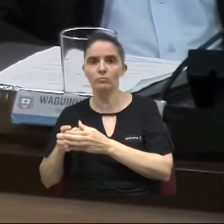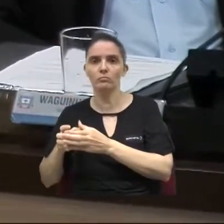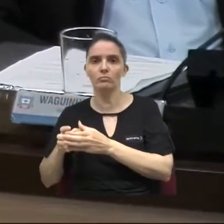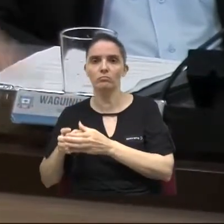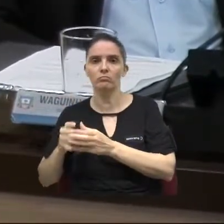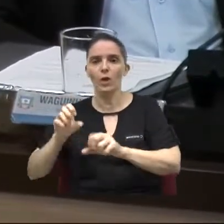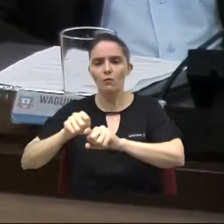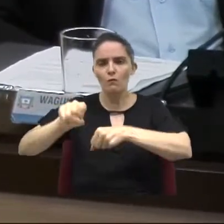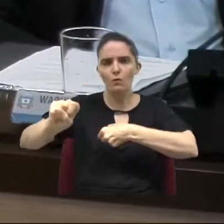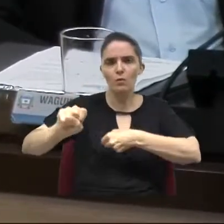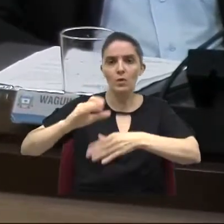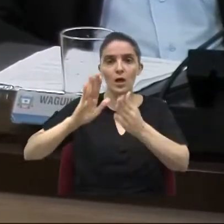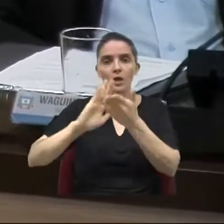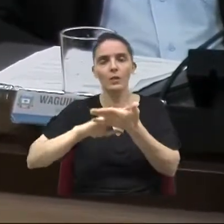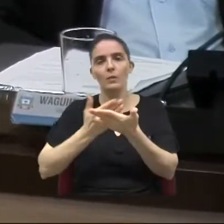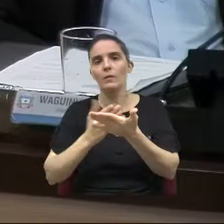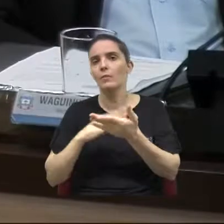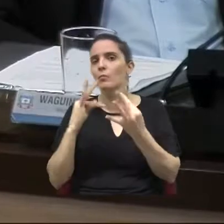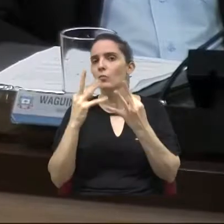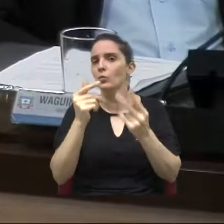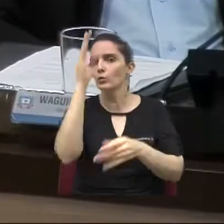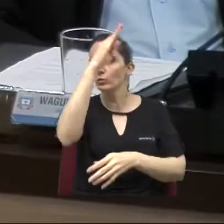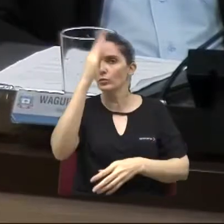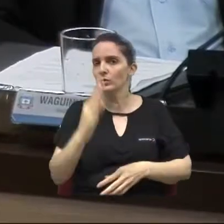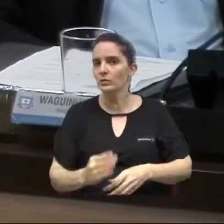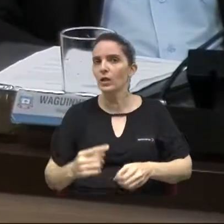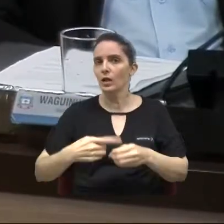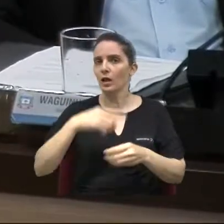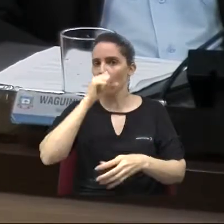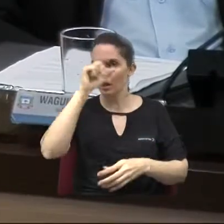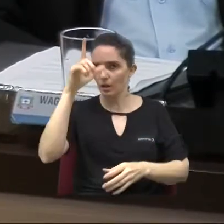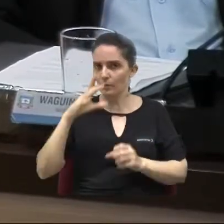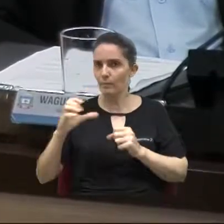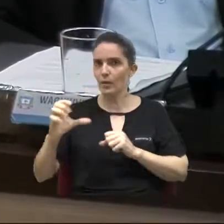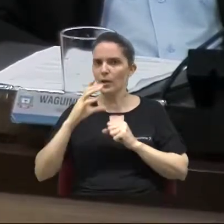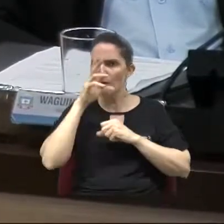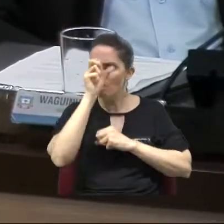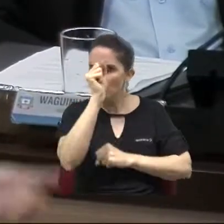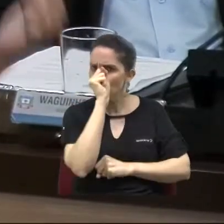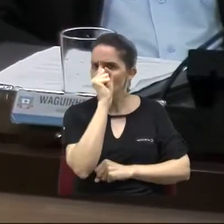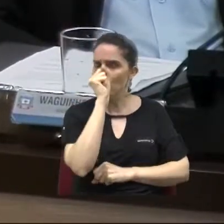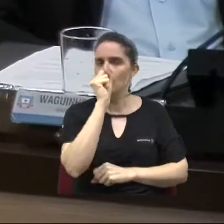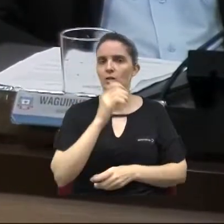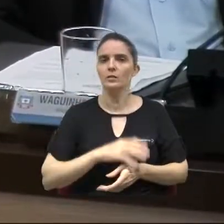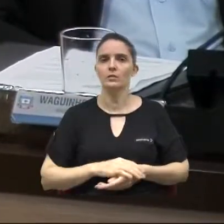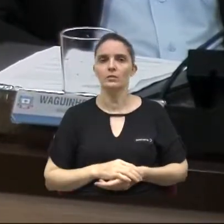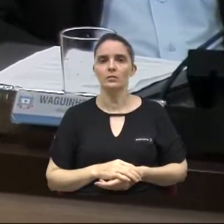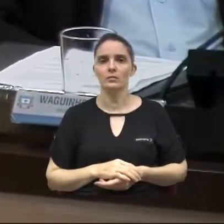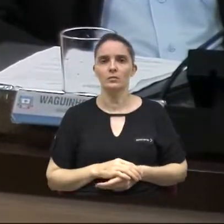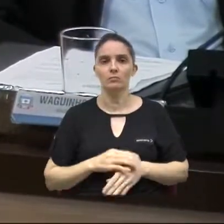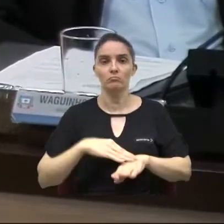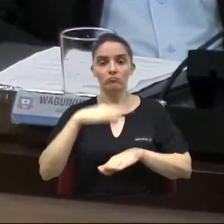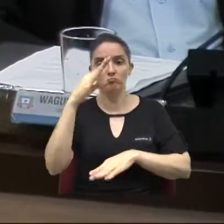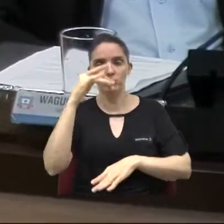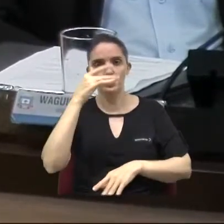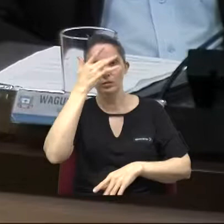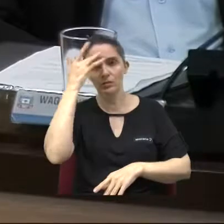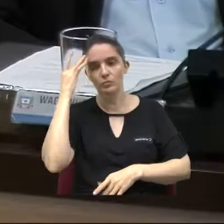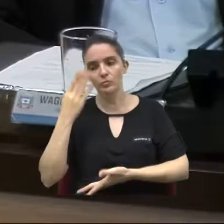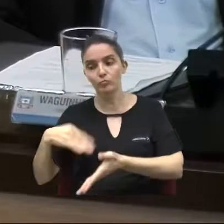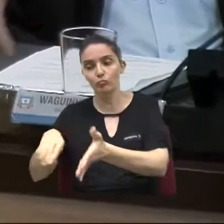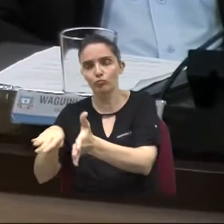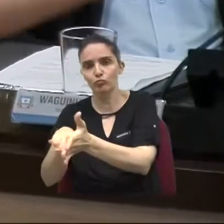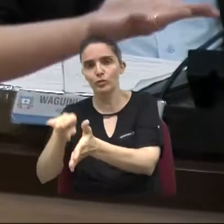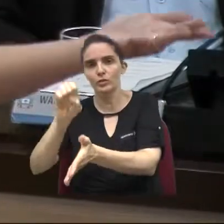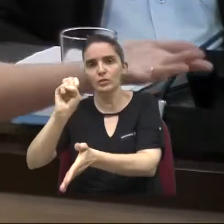todo o território nacional. Aqui em Limeira é muito forte. A maior parte dos alunos que chegam no SENAC, que trabalha com intérprete de